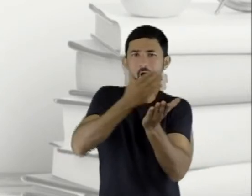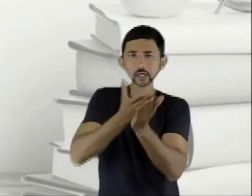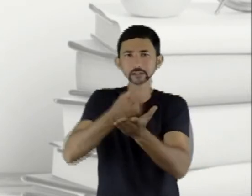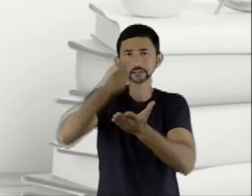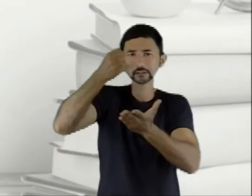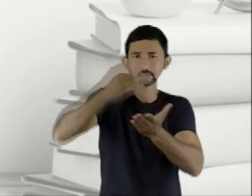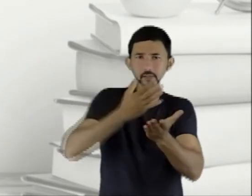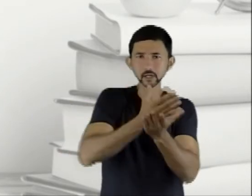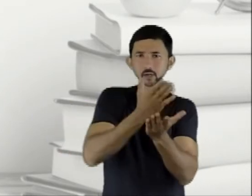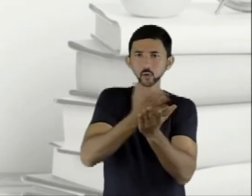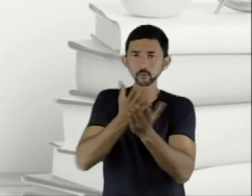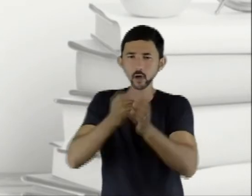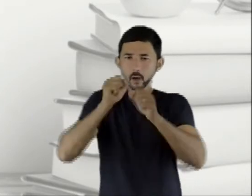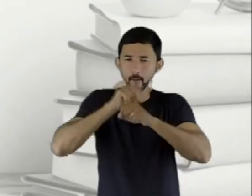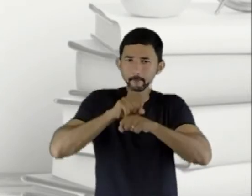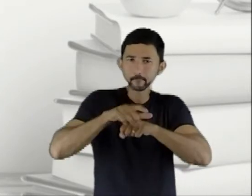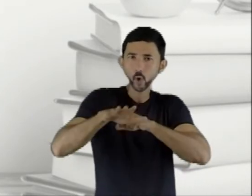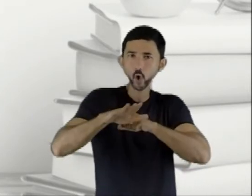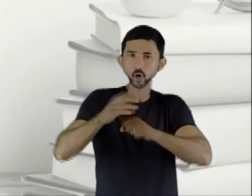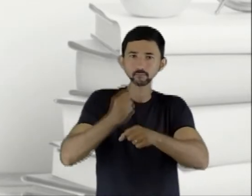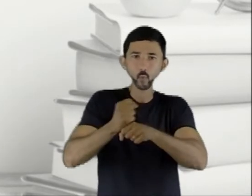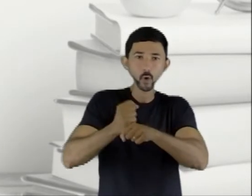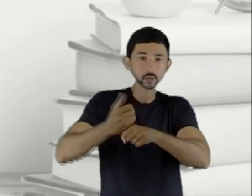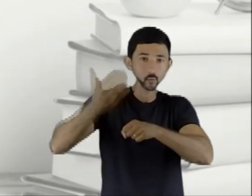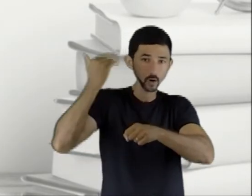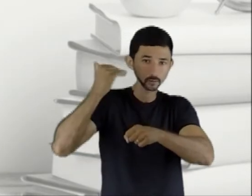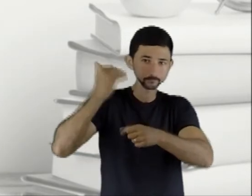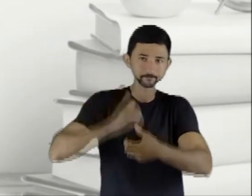item em relação à exportação do ano anterior.